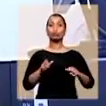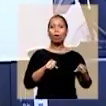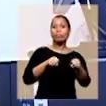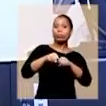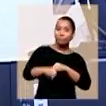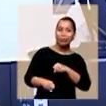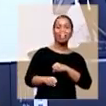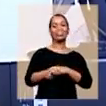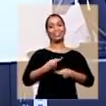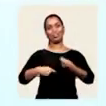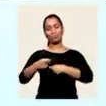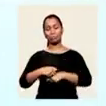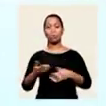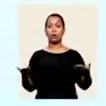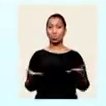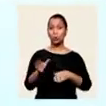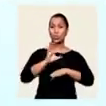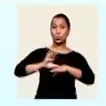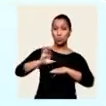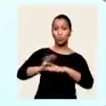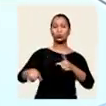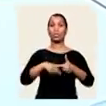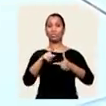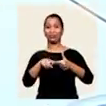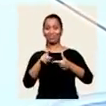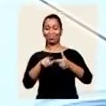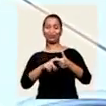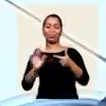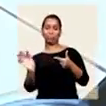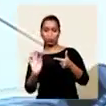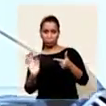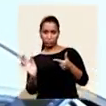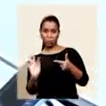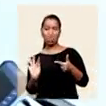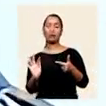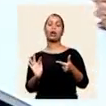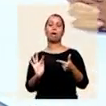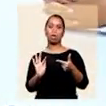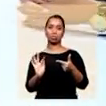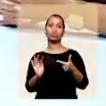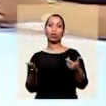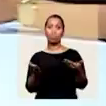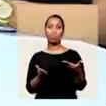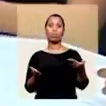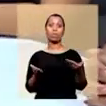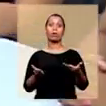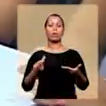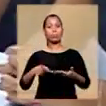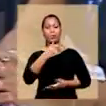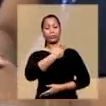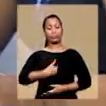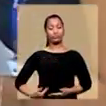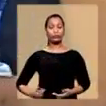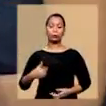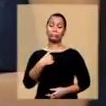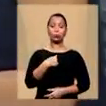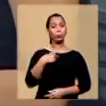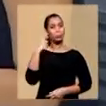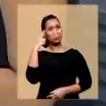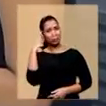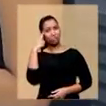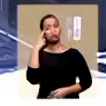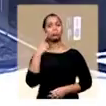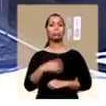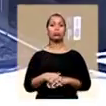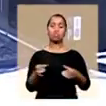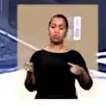em administração. Cursa agora a segunda faculdade, desta vez em uma instituição pública. Eu acredito que esse